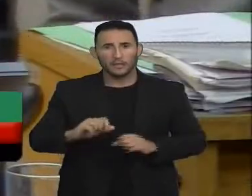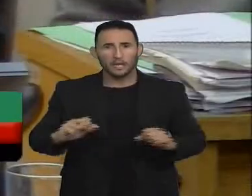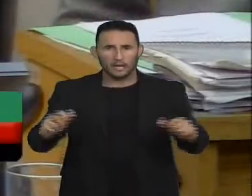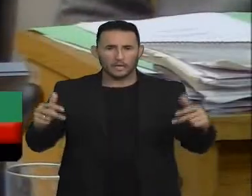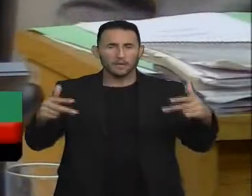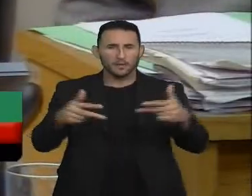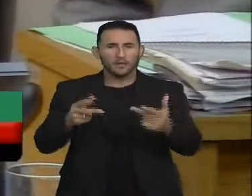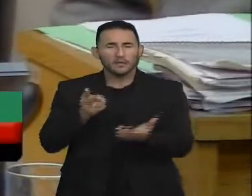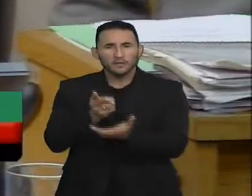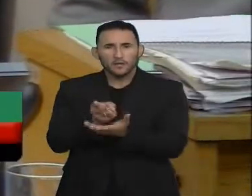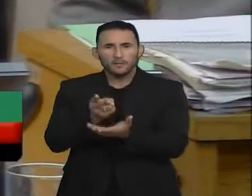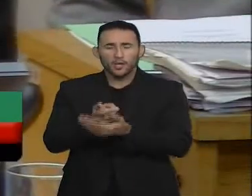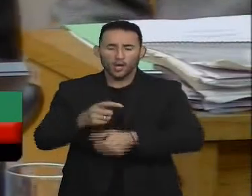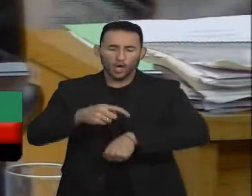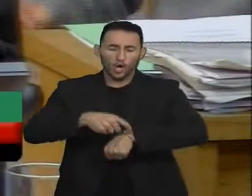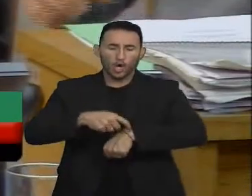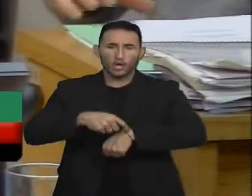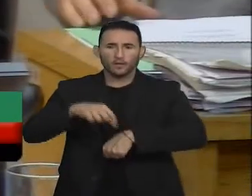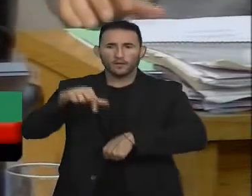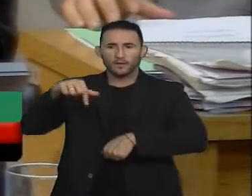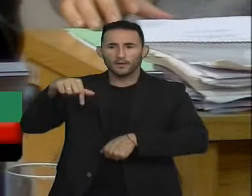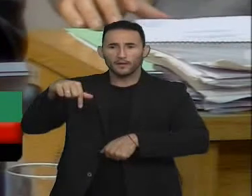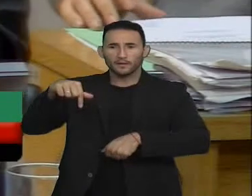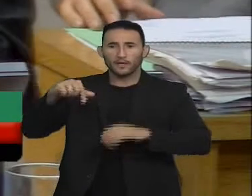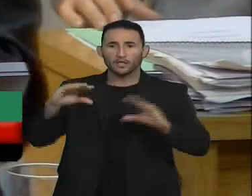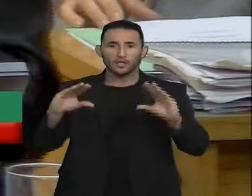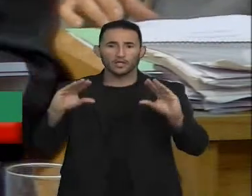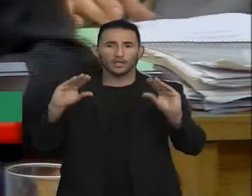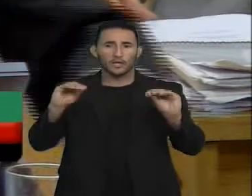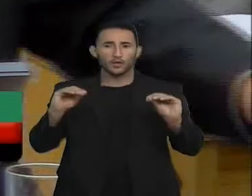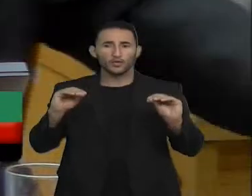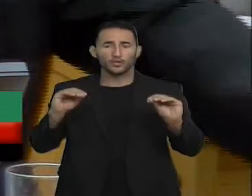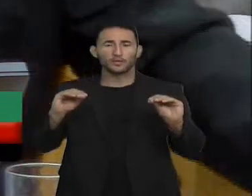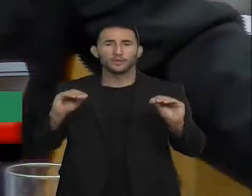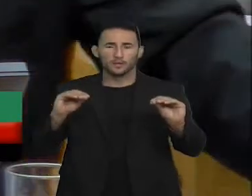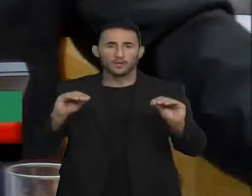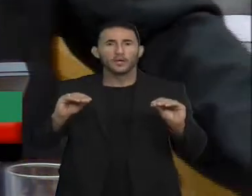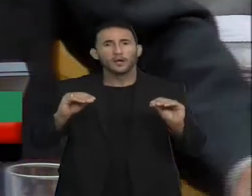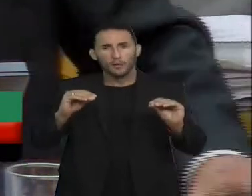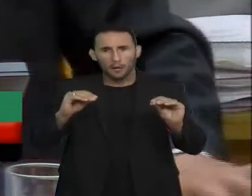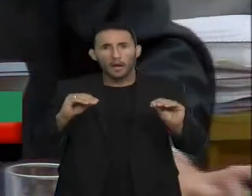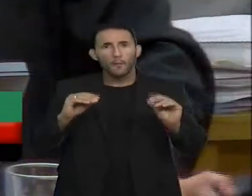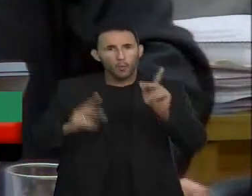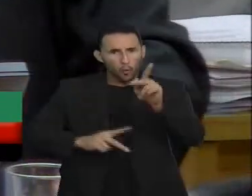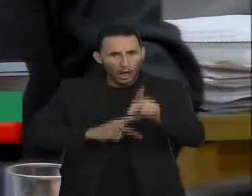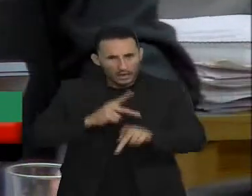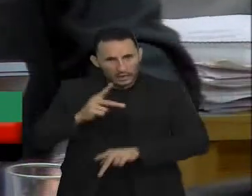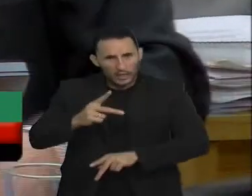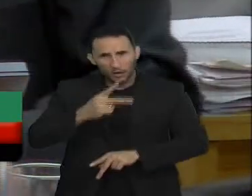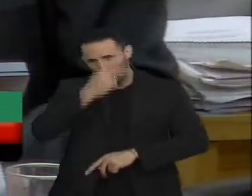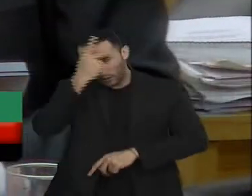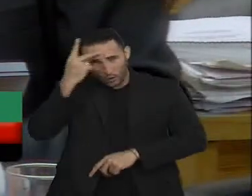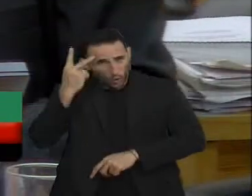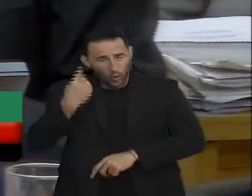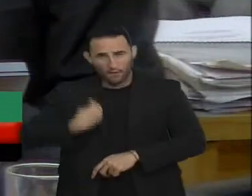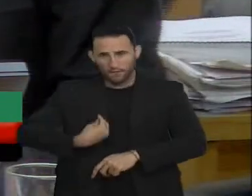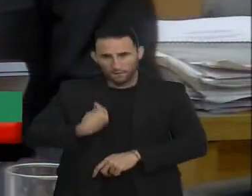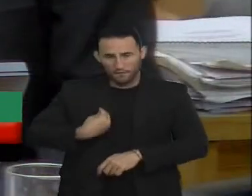sempre sejam no horário das 18 horas, assim permitindo que as pessoas que estão em casa, os